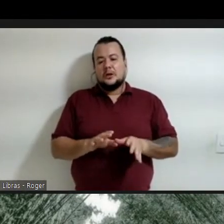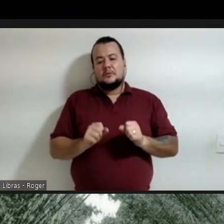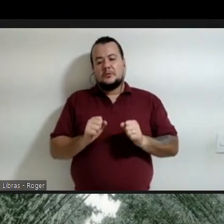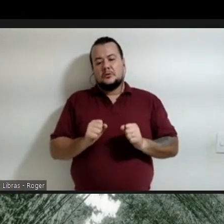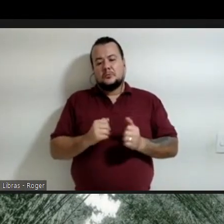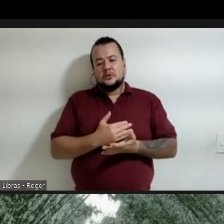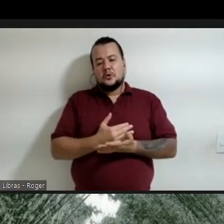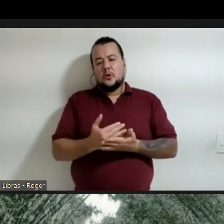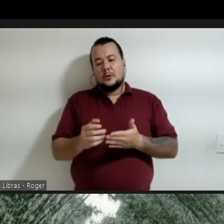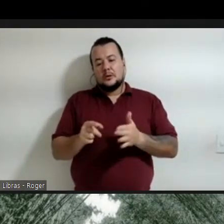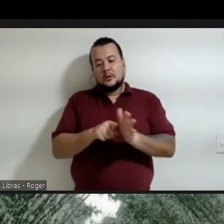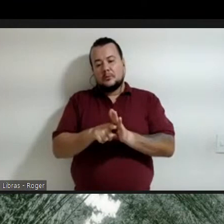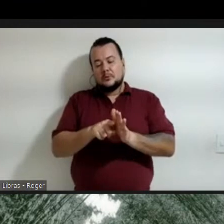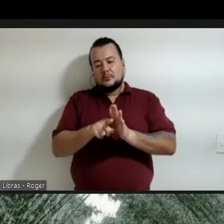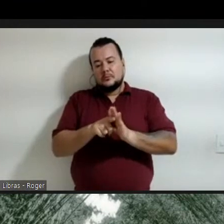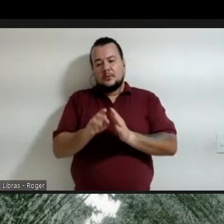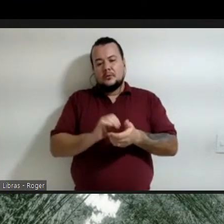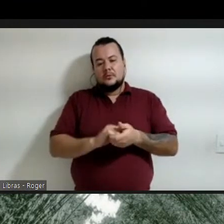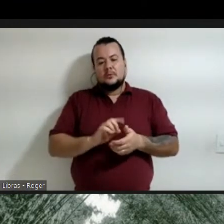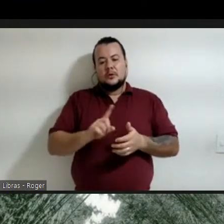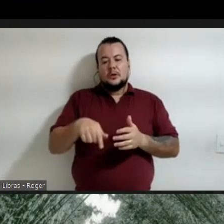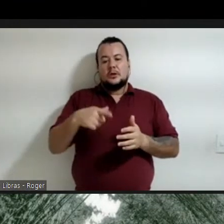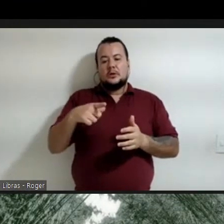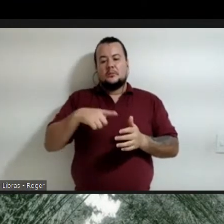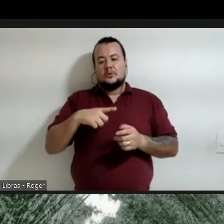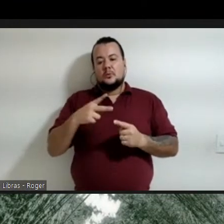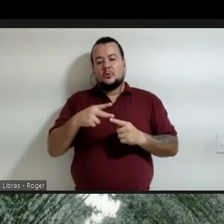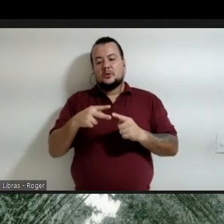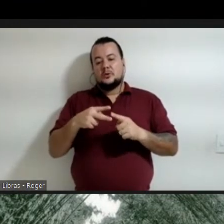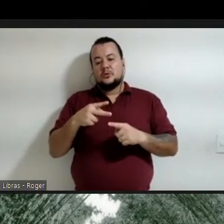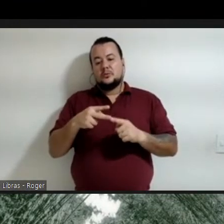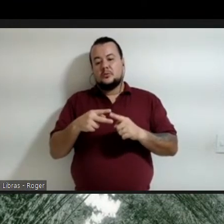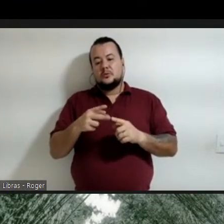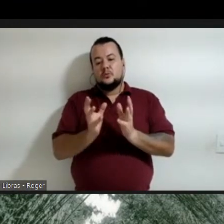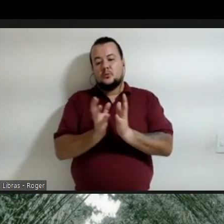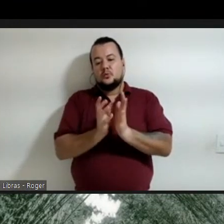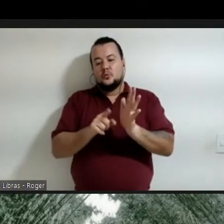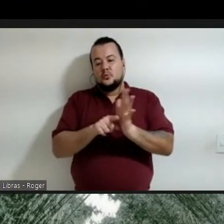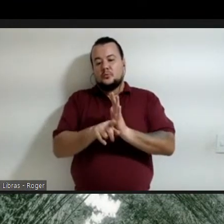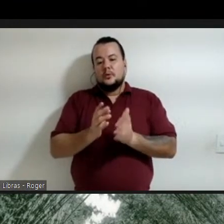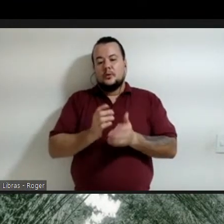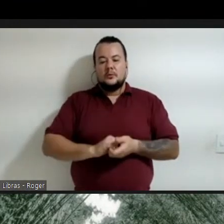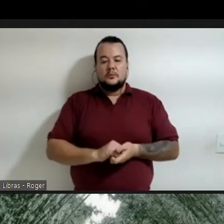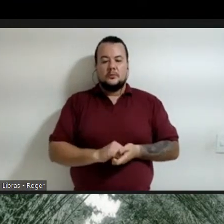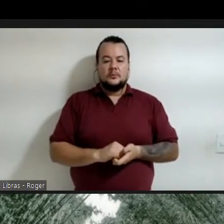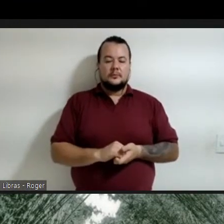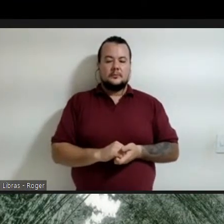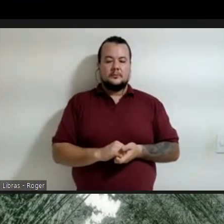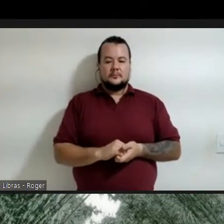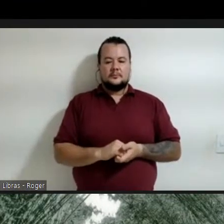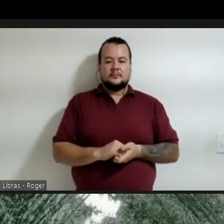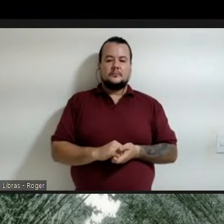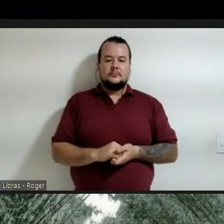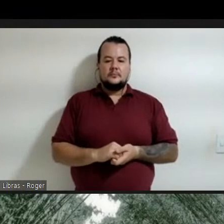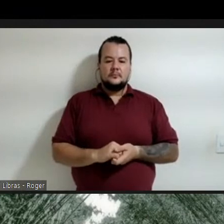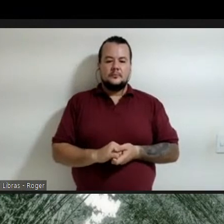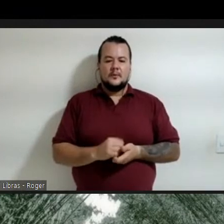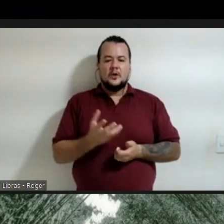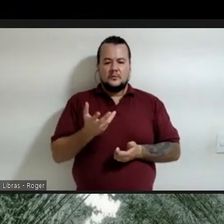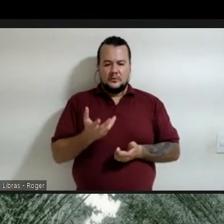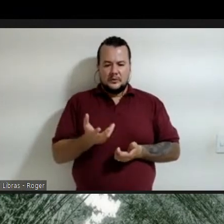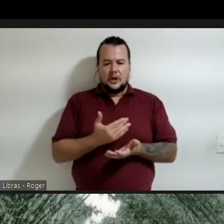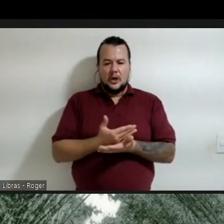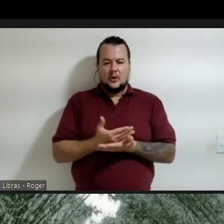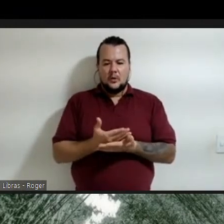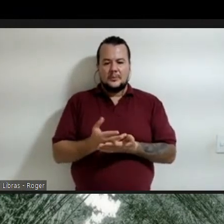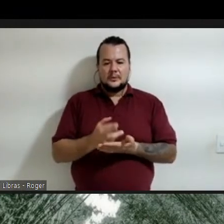questões e seguir depois para um segundo bloco. Você quer começar? Você poderia começar a responder, Marianne?